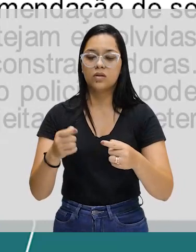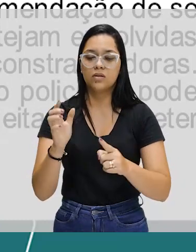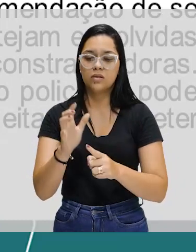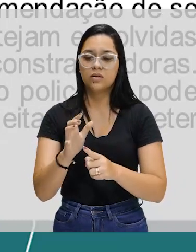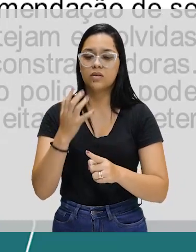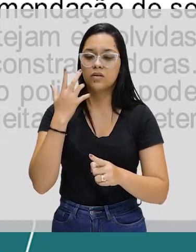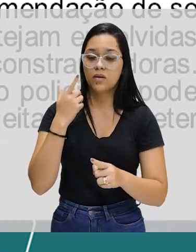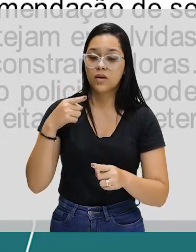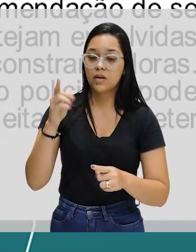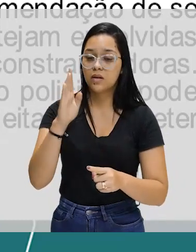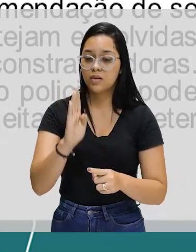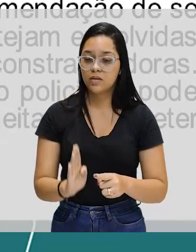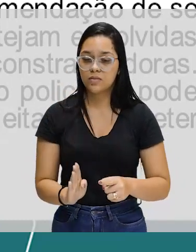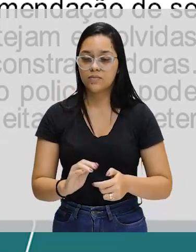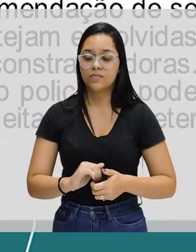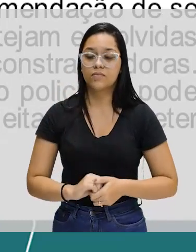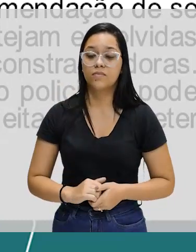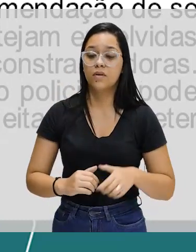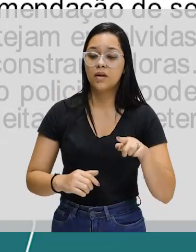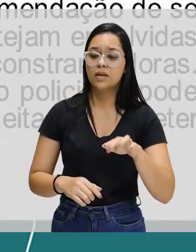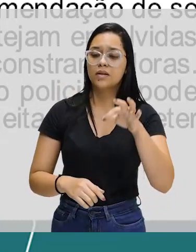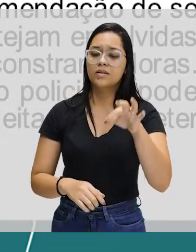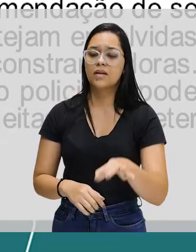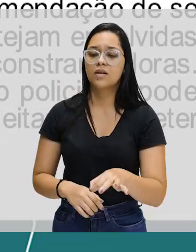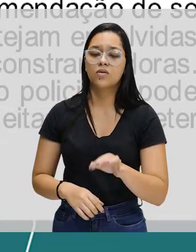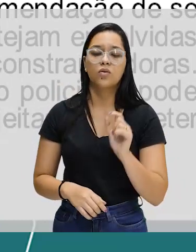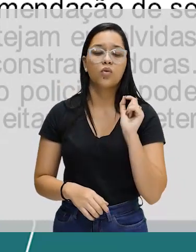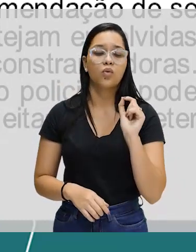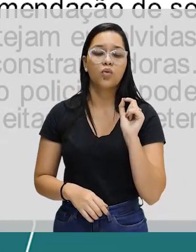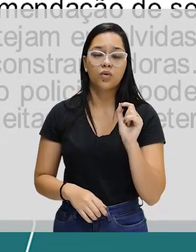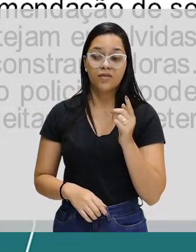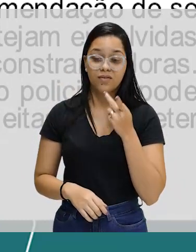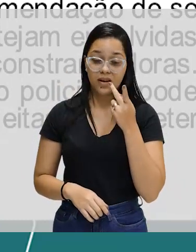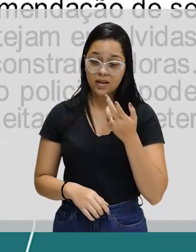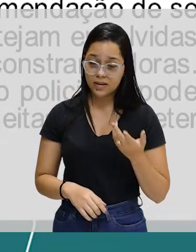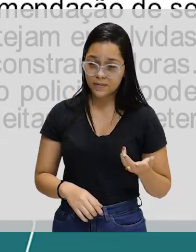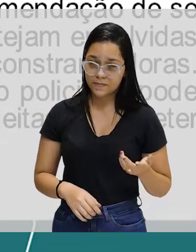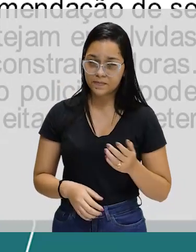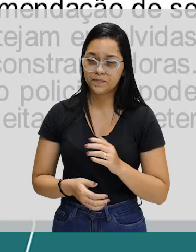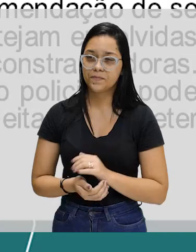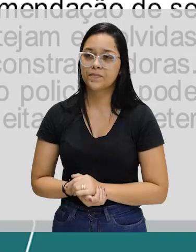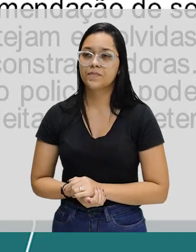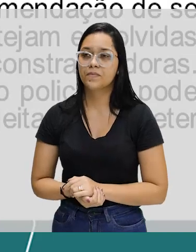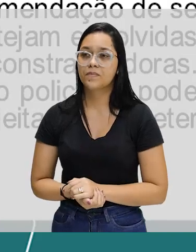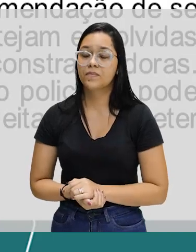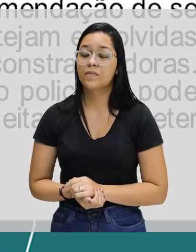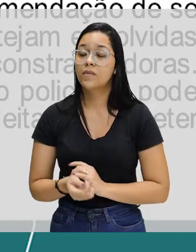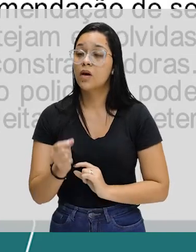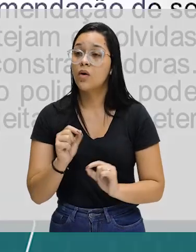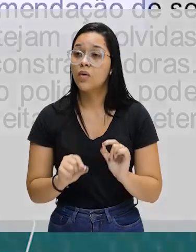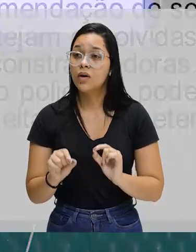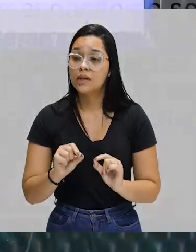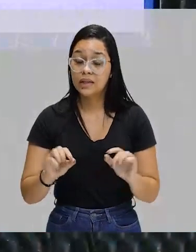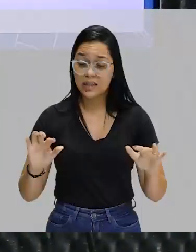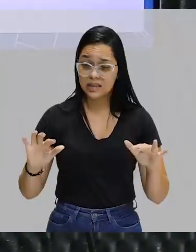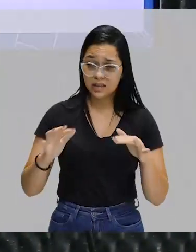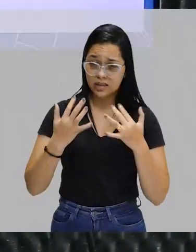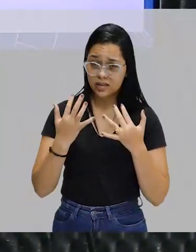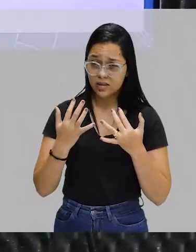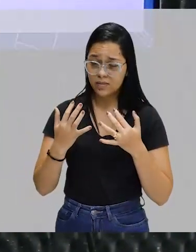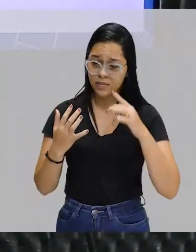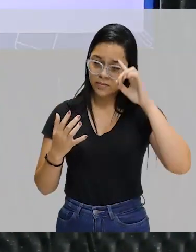sexual infantil no Brasil. Está correto apenas o que se afirma em. Então, olha só, muita atenção